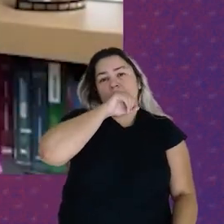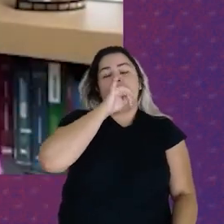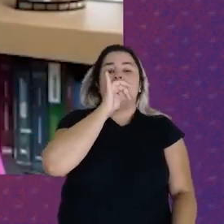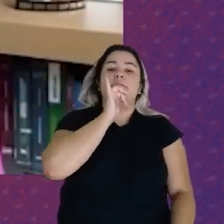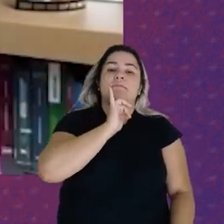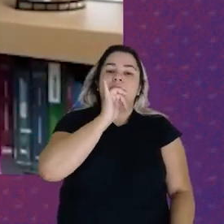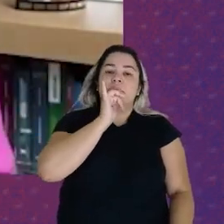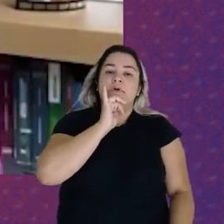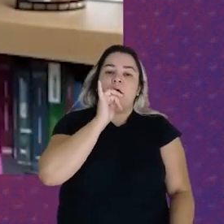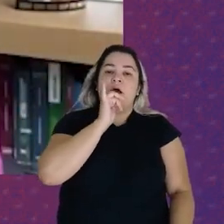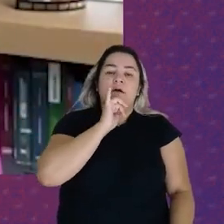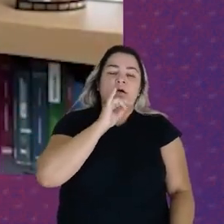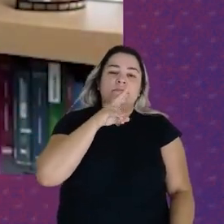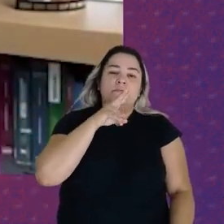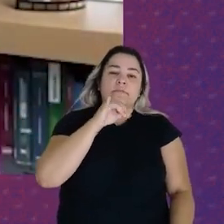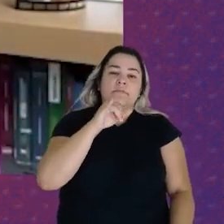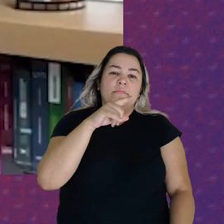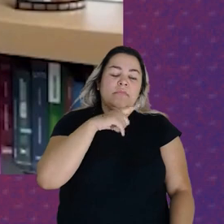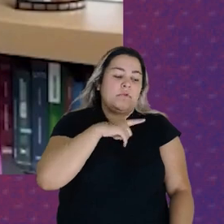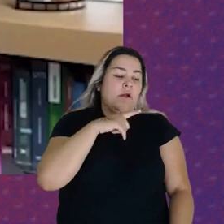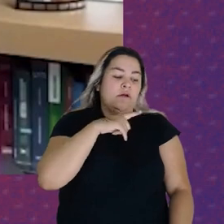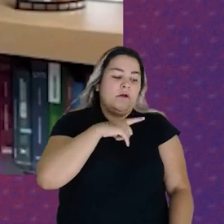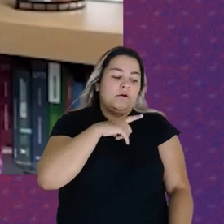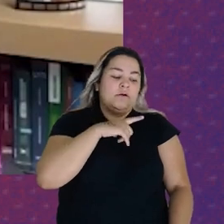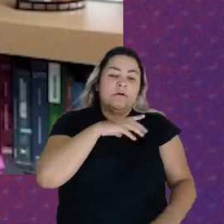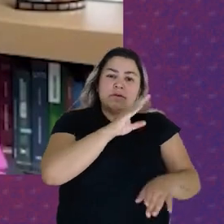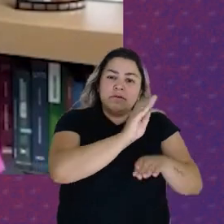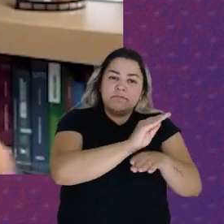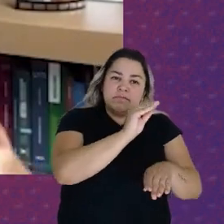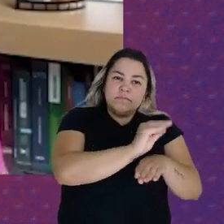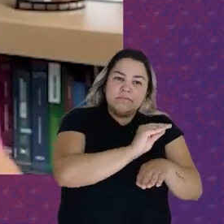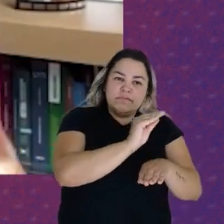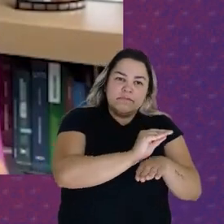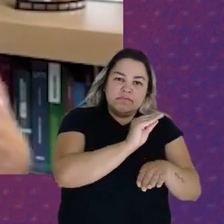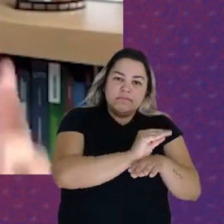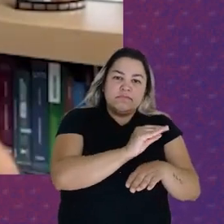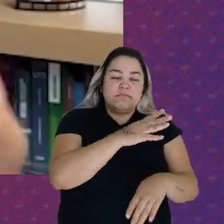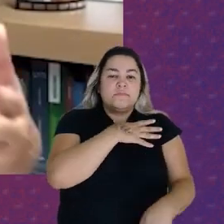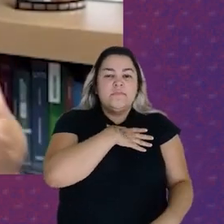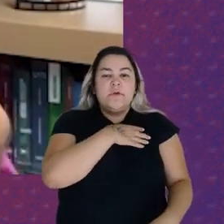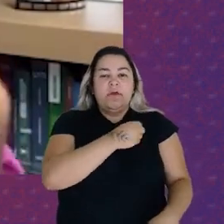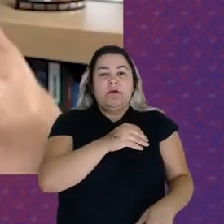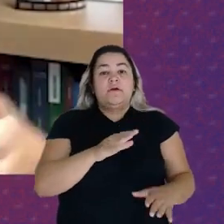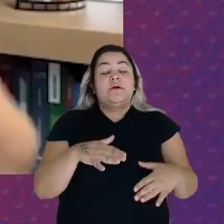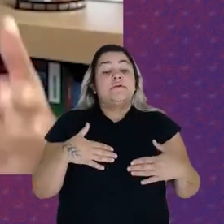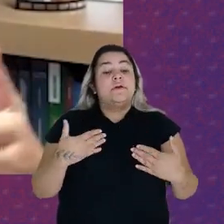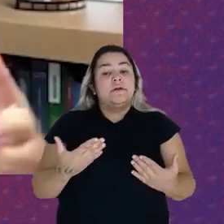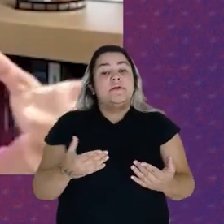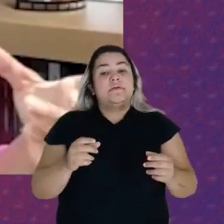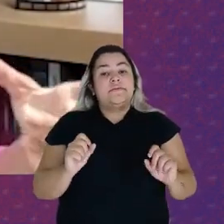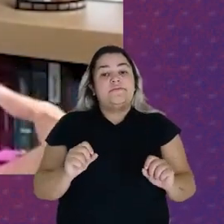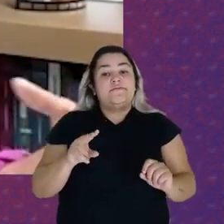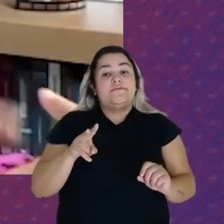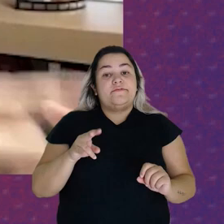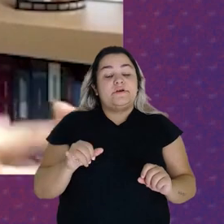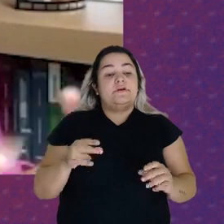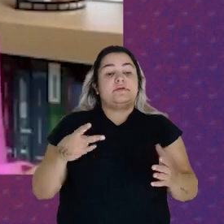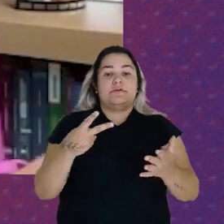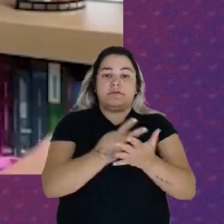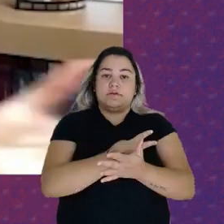porque ela não vai ter com quem deixar seus filhos. Ou, então, isso vai se relacionando também com